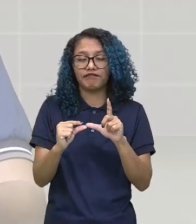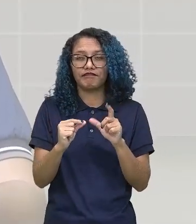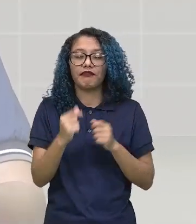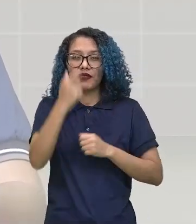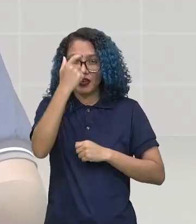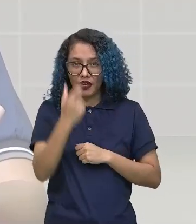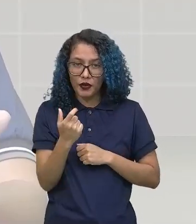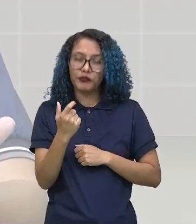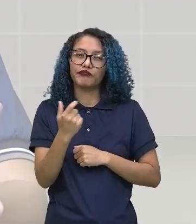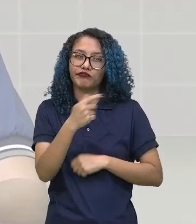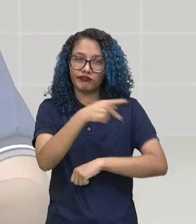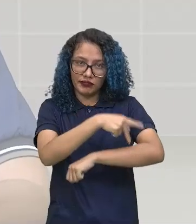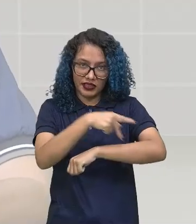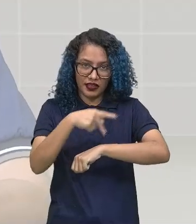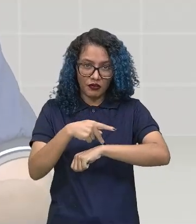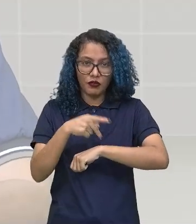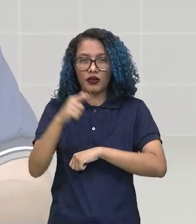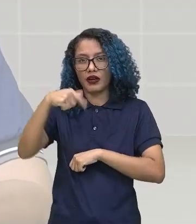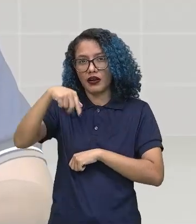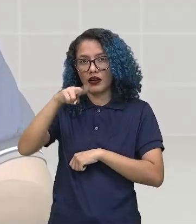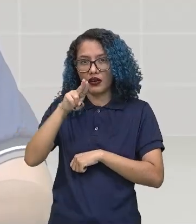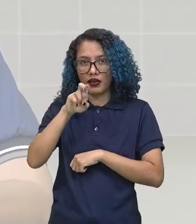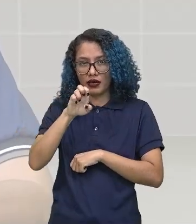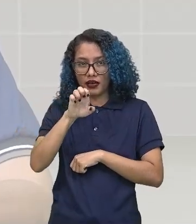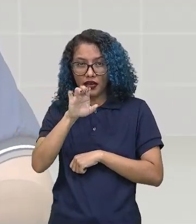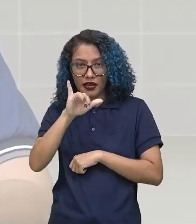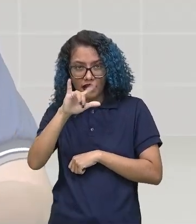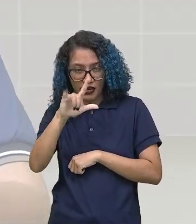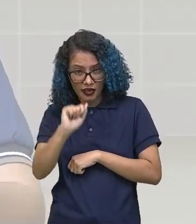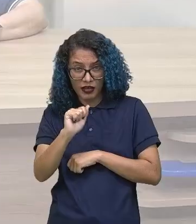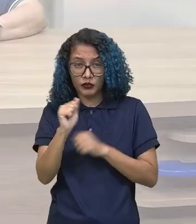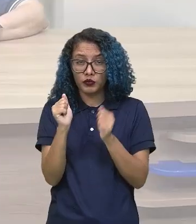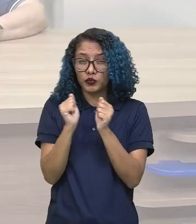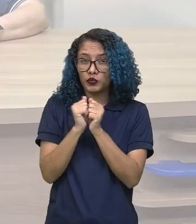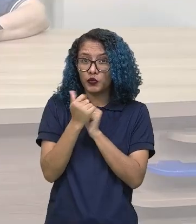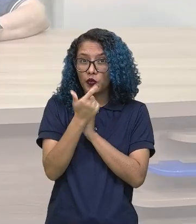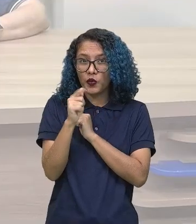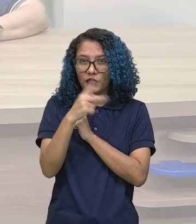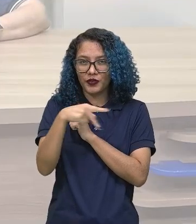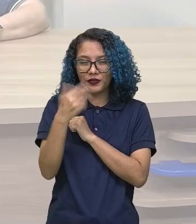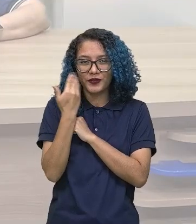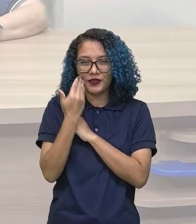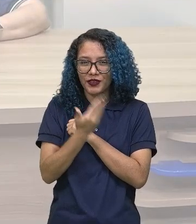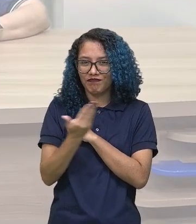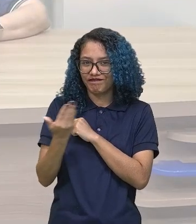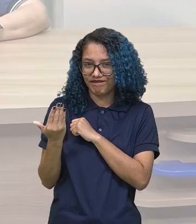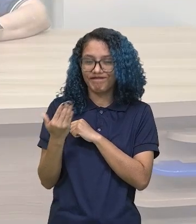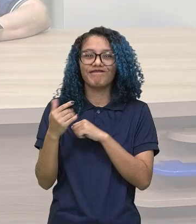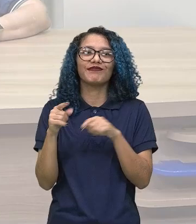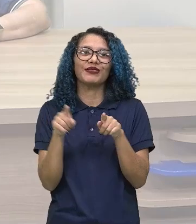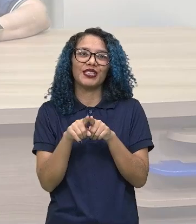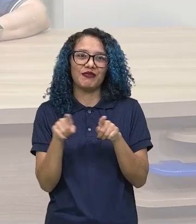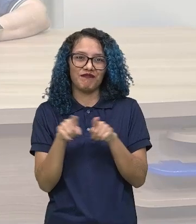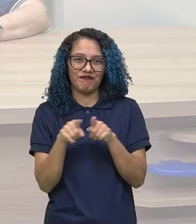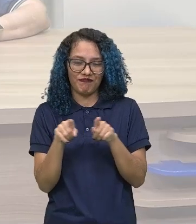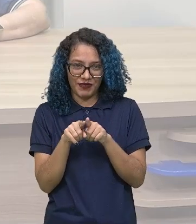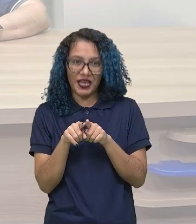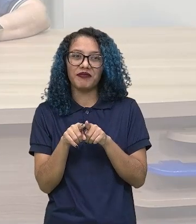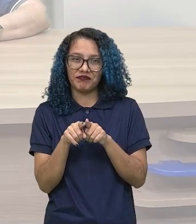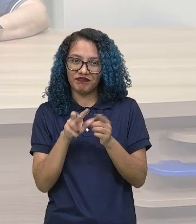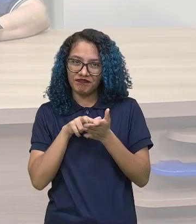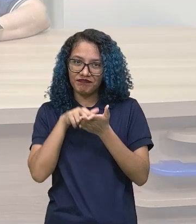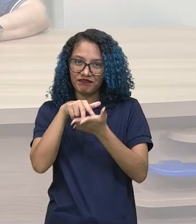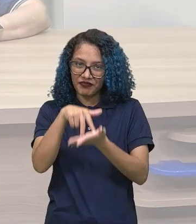Patrícia e não estou sozinha novamente. Hoje eu trouxe mais uma colega para estar aqui juntamente